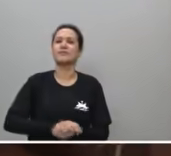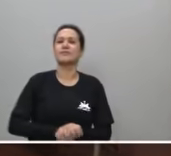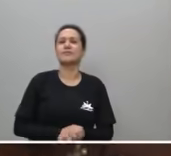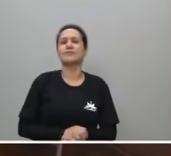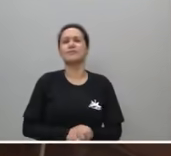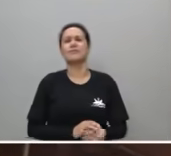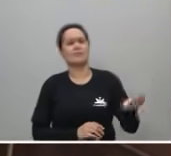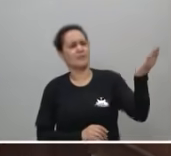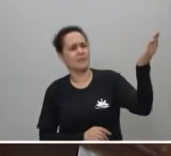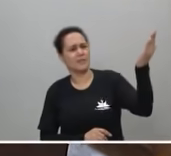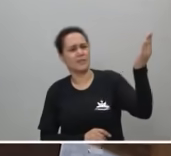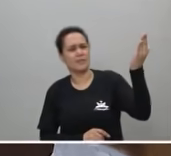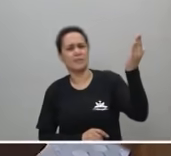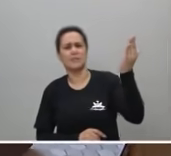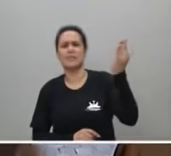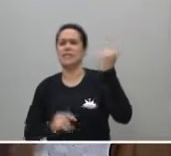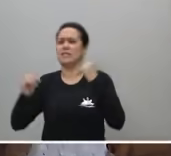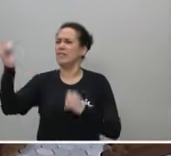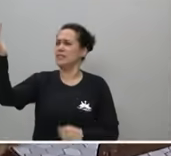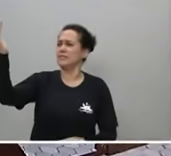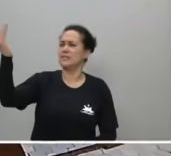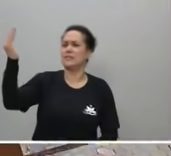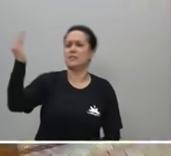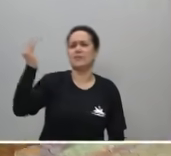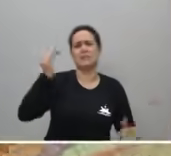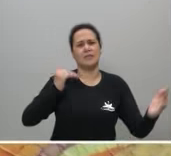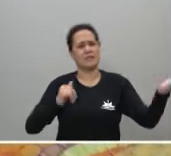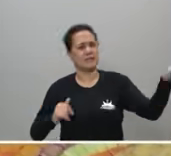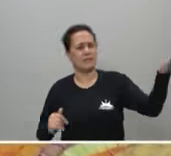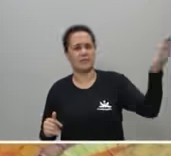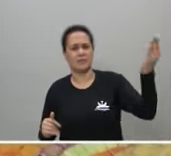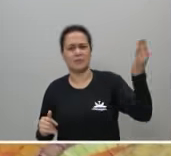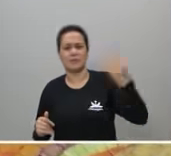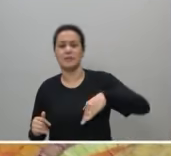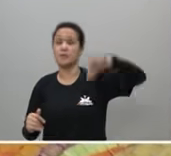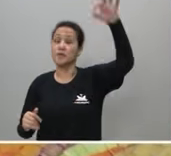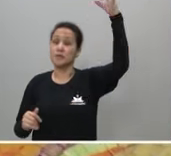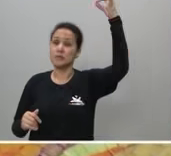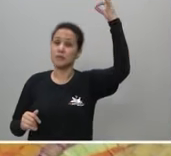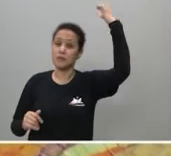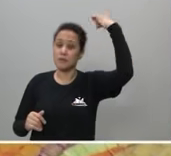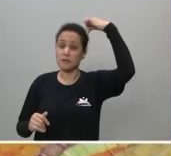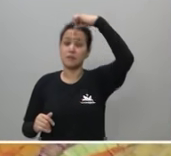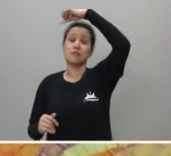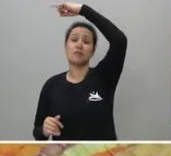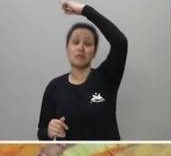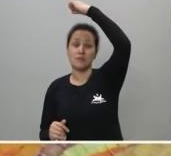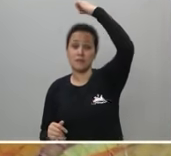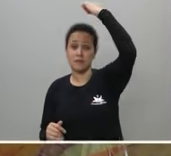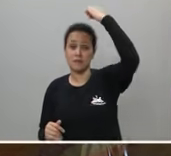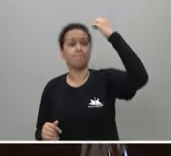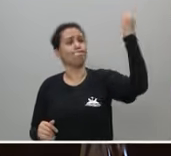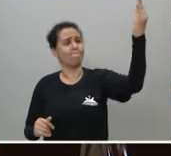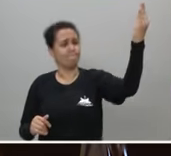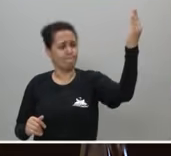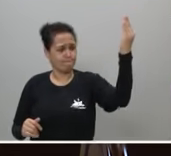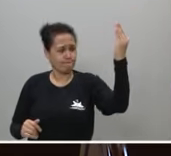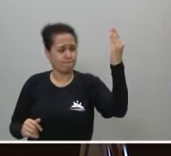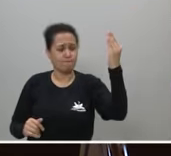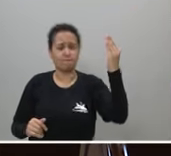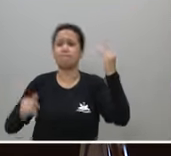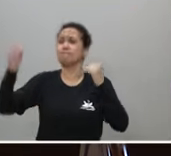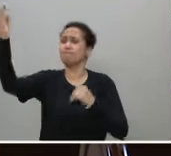bonito. Vem Espírito, peça, vem Espírito Santo, vem iluminar,